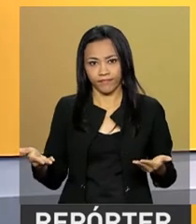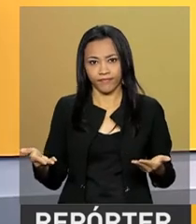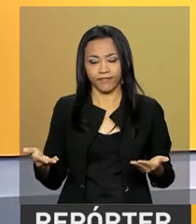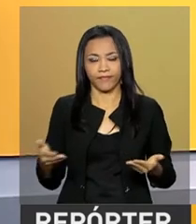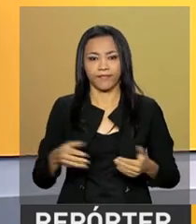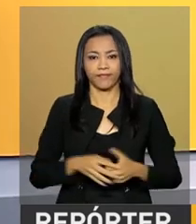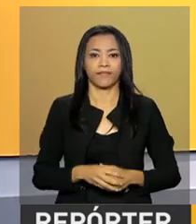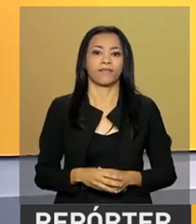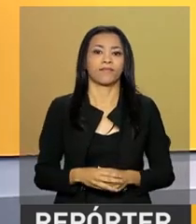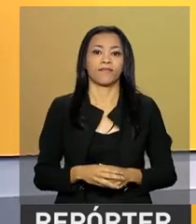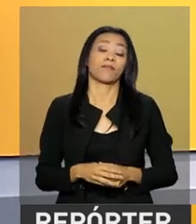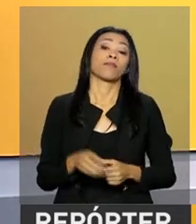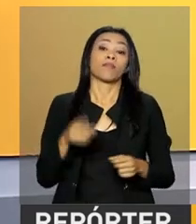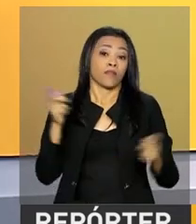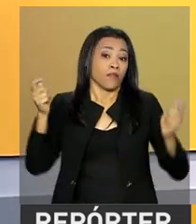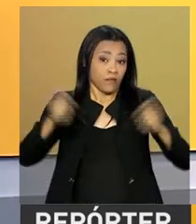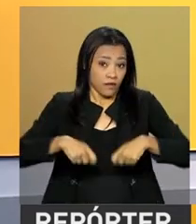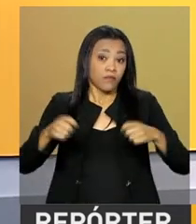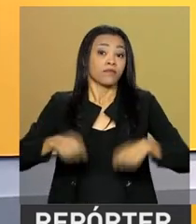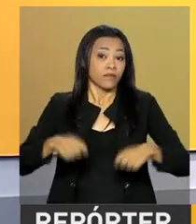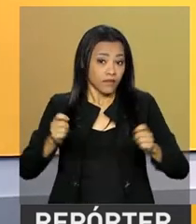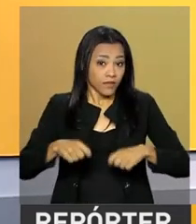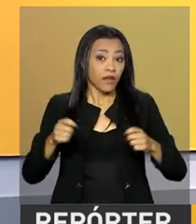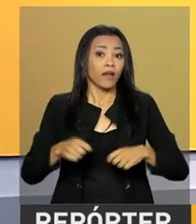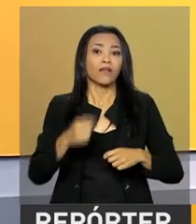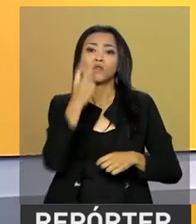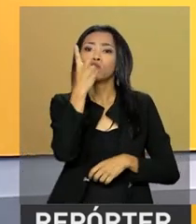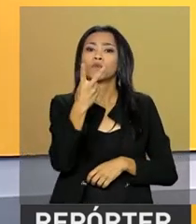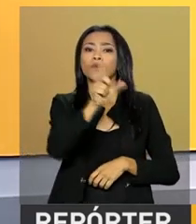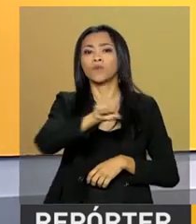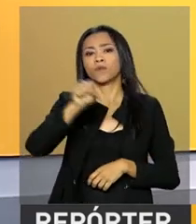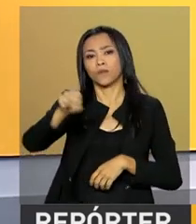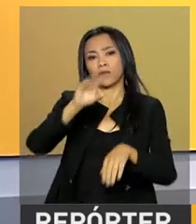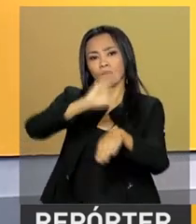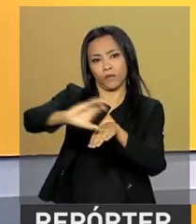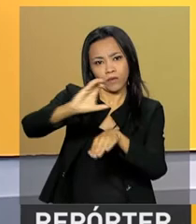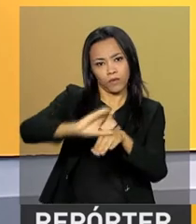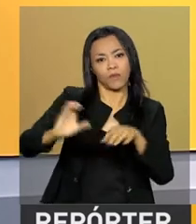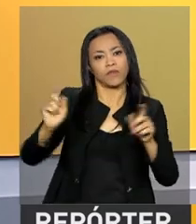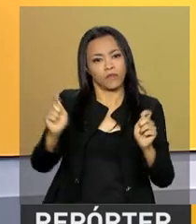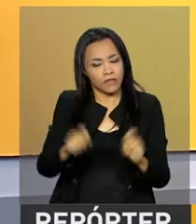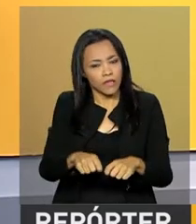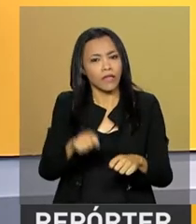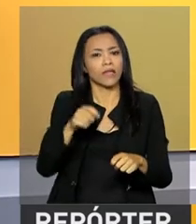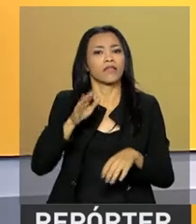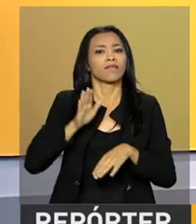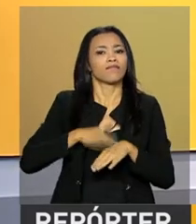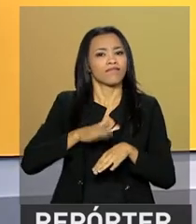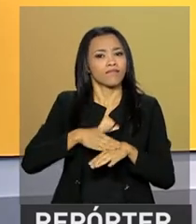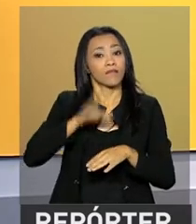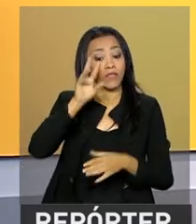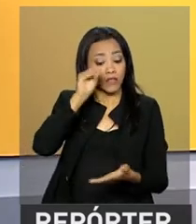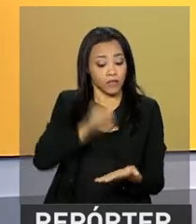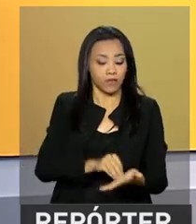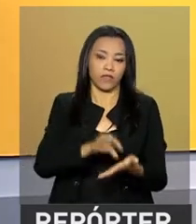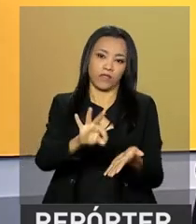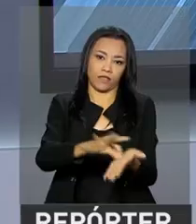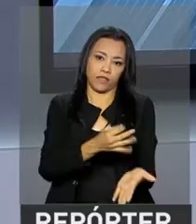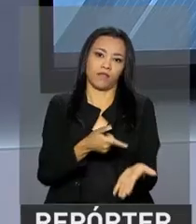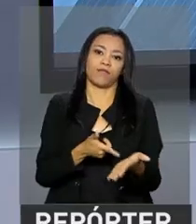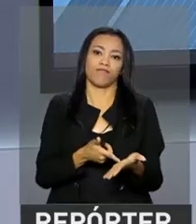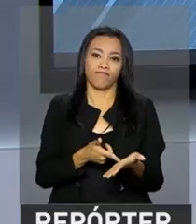sisu.mec.gov.br é possível concorrer em até duas opções de cursos que devem ser escolhidos no ato da inscrição